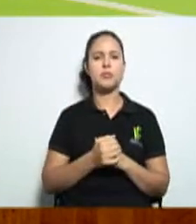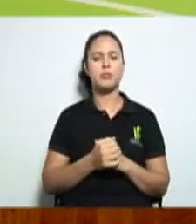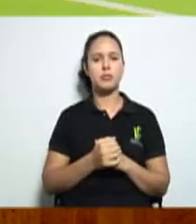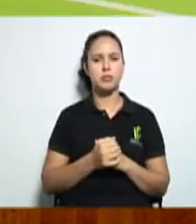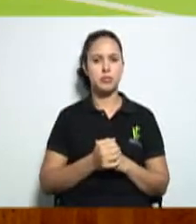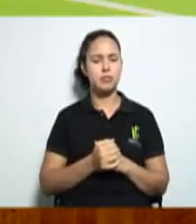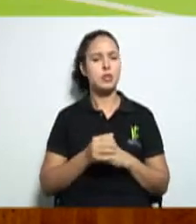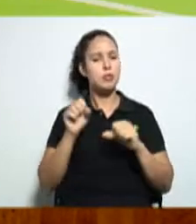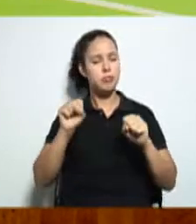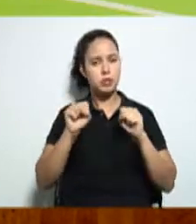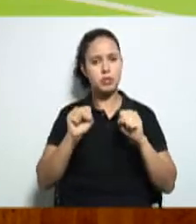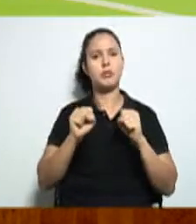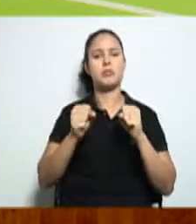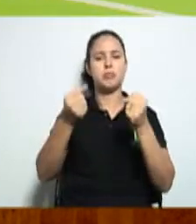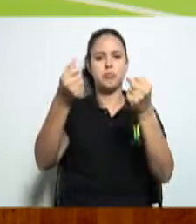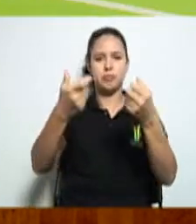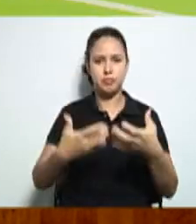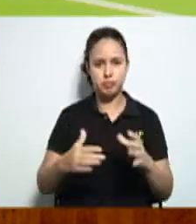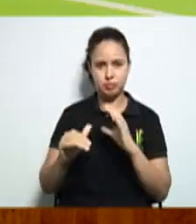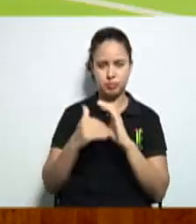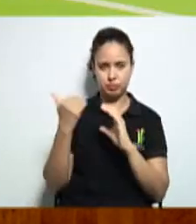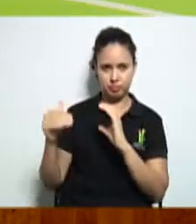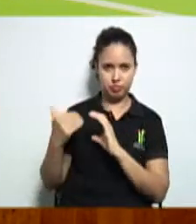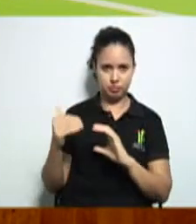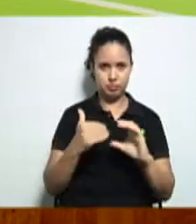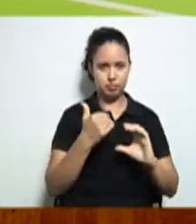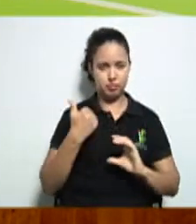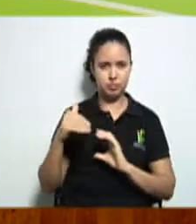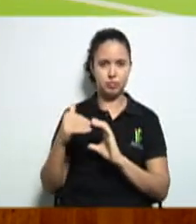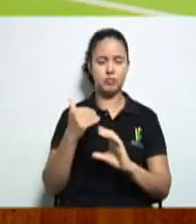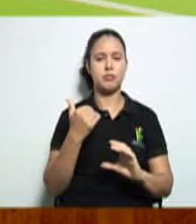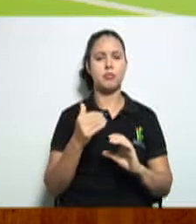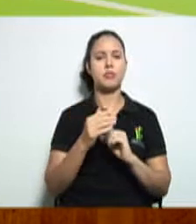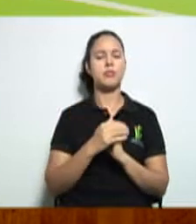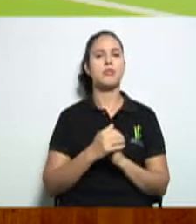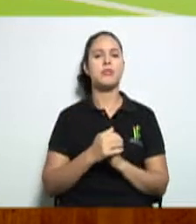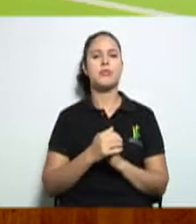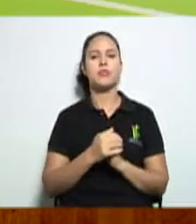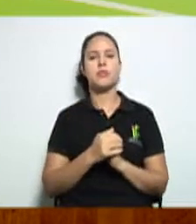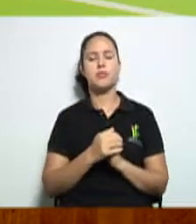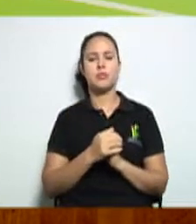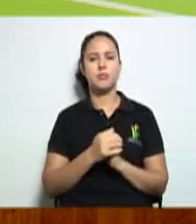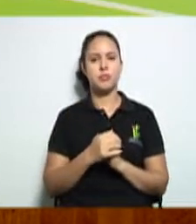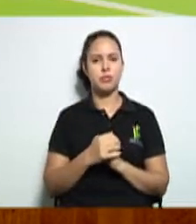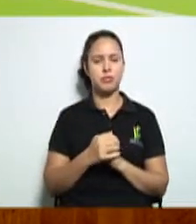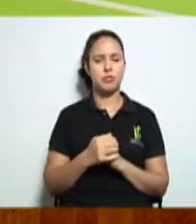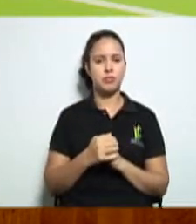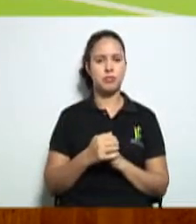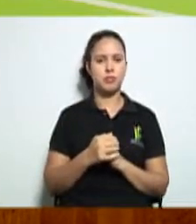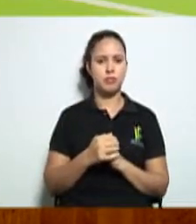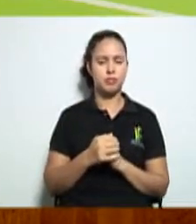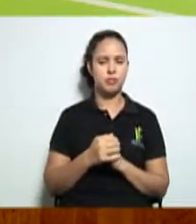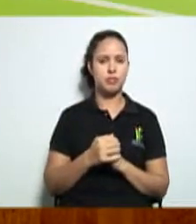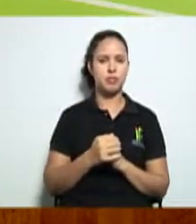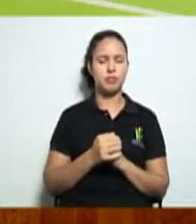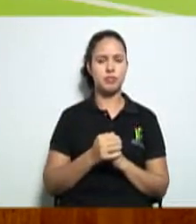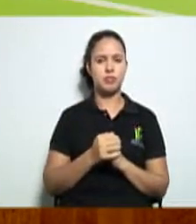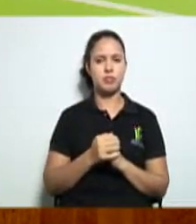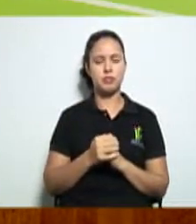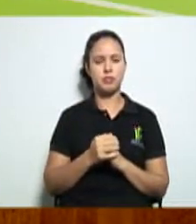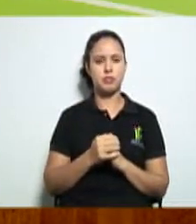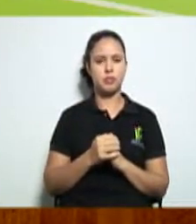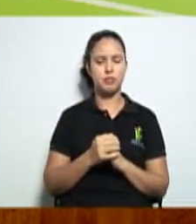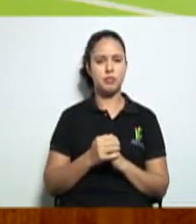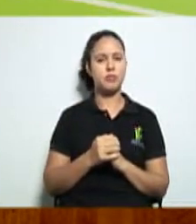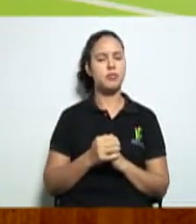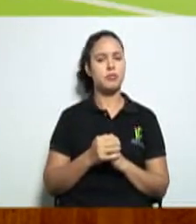Pode falar mais, pessoal, porque cada um tem a sua função. Aqui ainda está